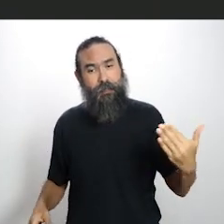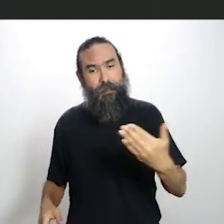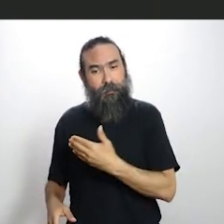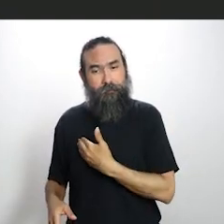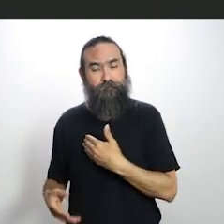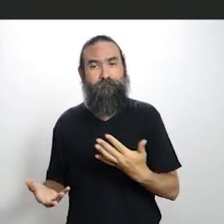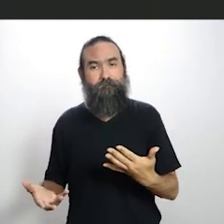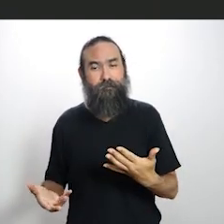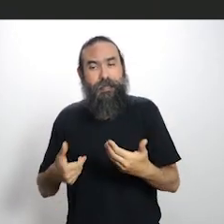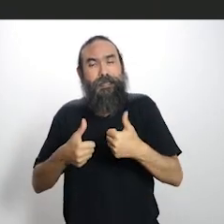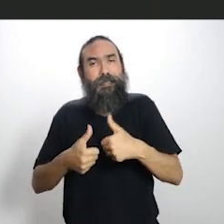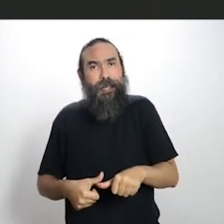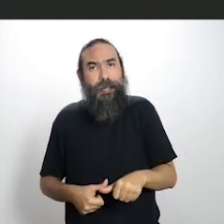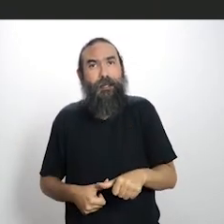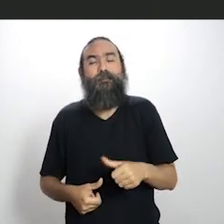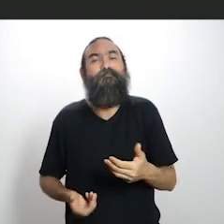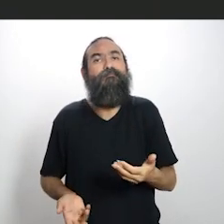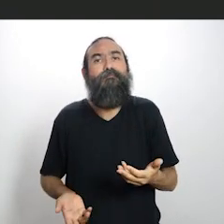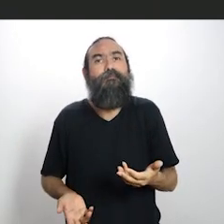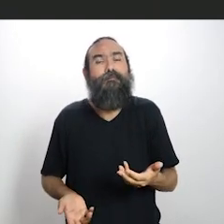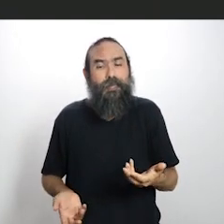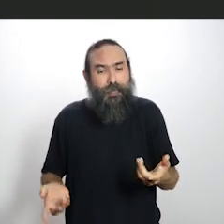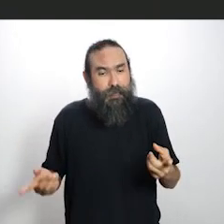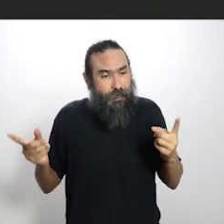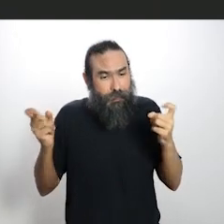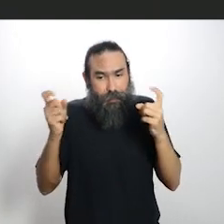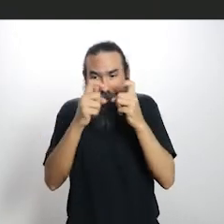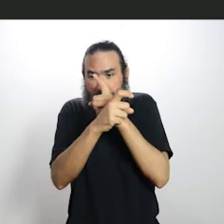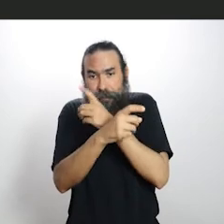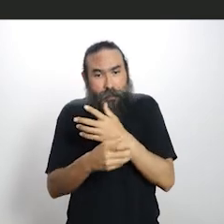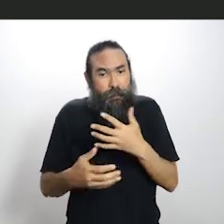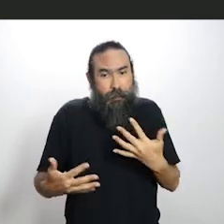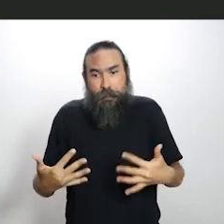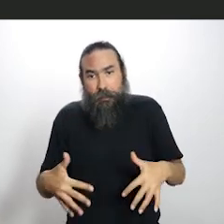habilidade um banho da diversas